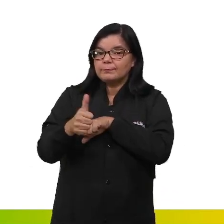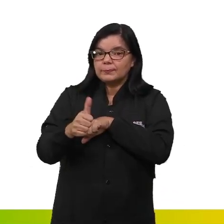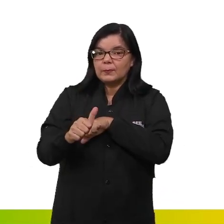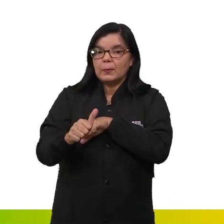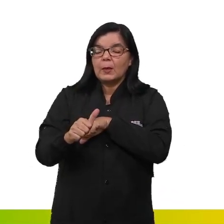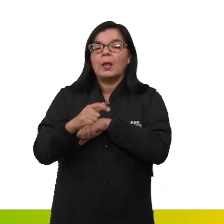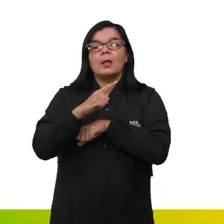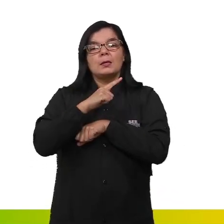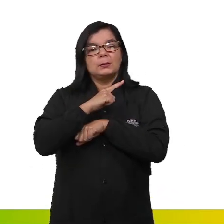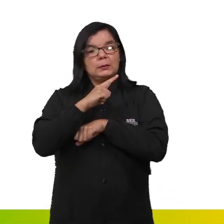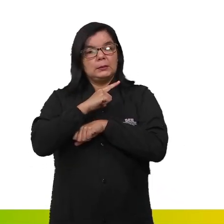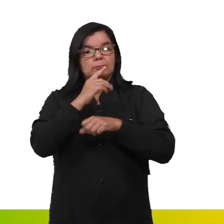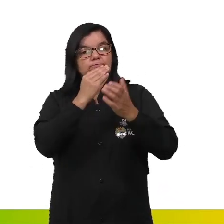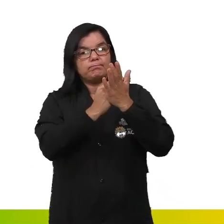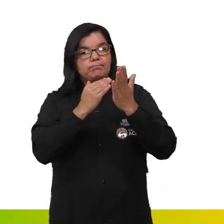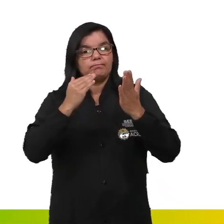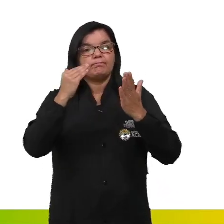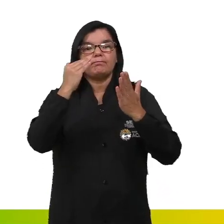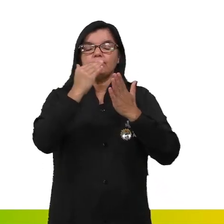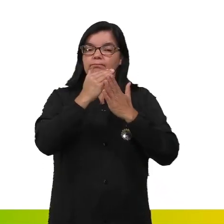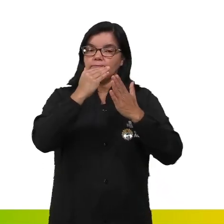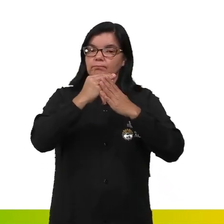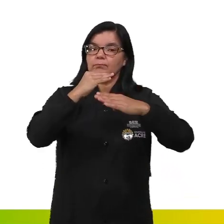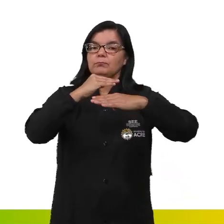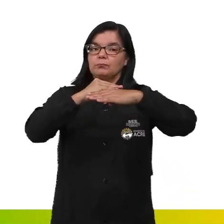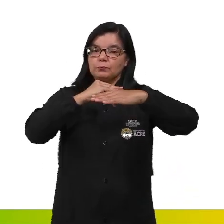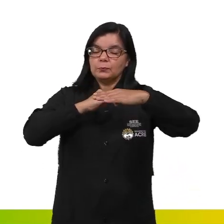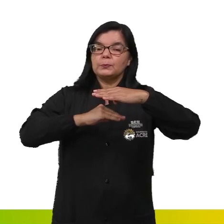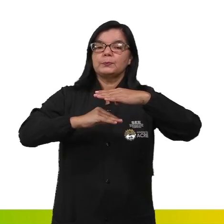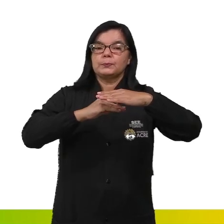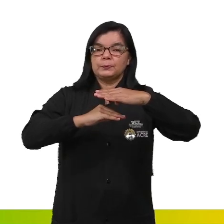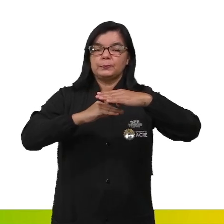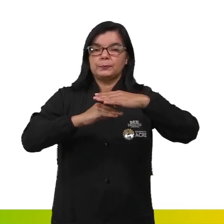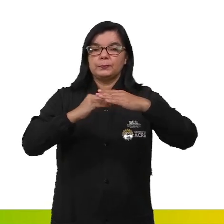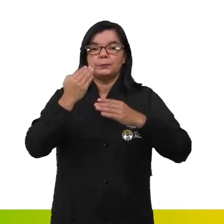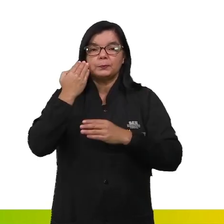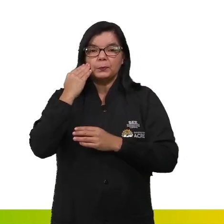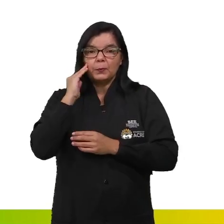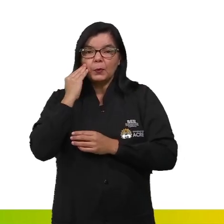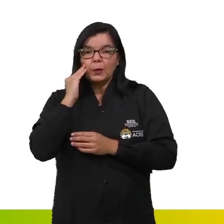a gente tem uma alta aí na desigualdade social.